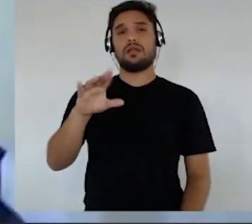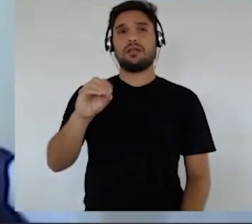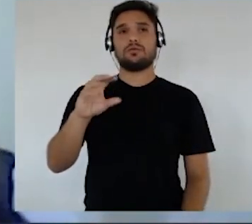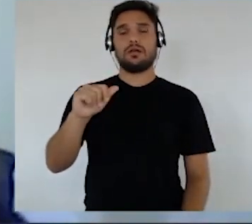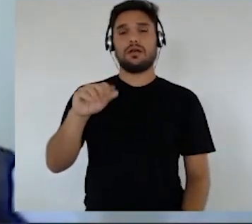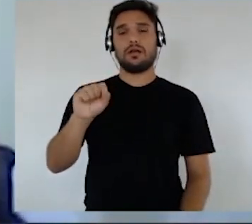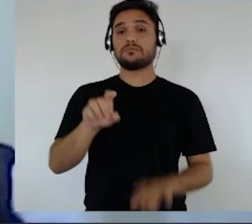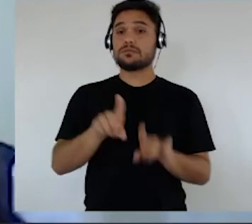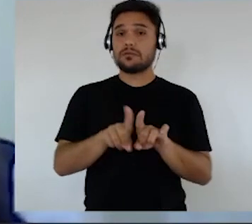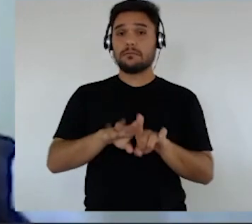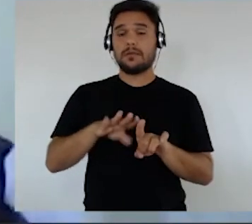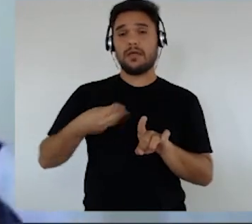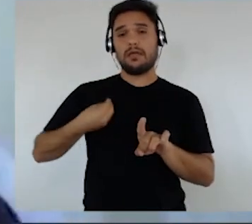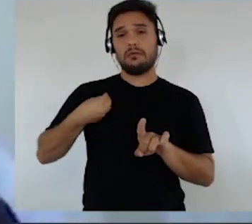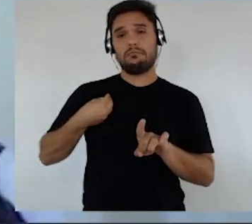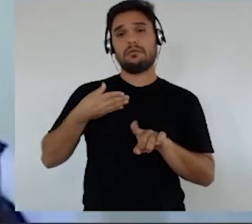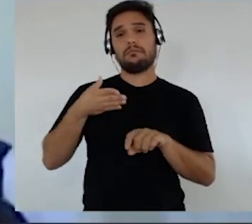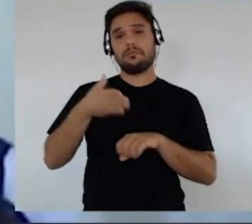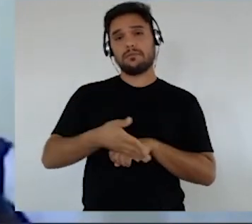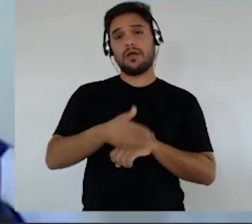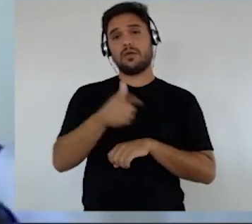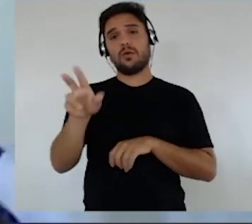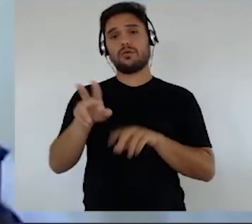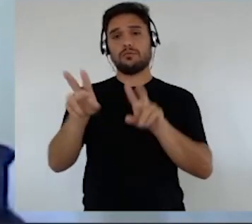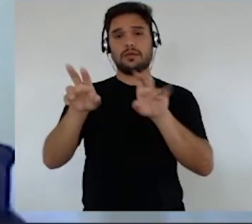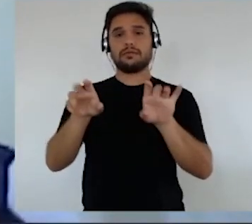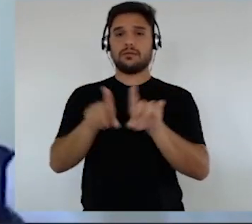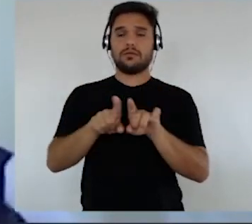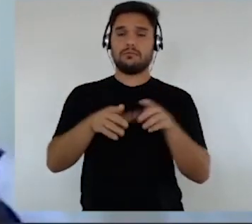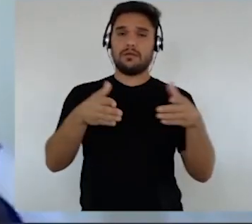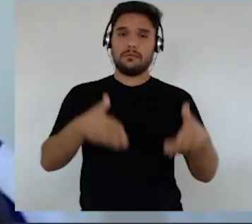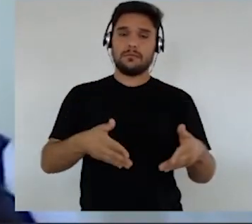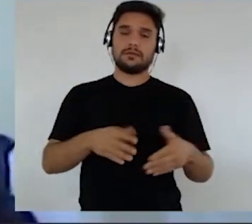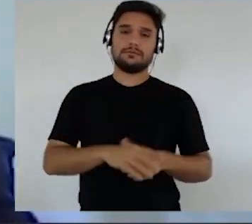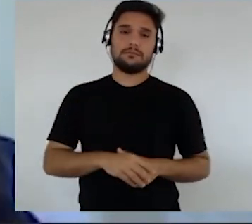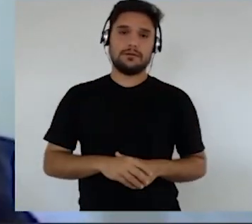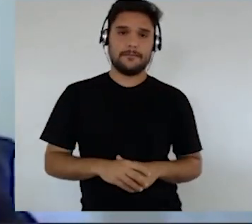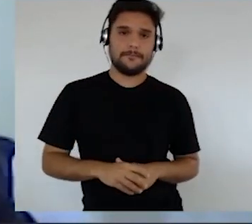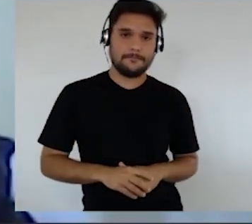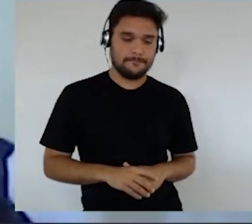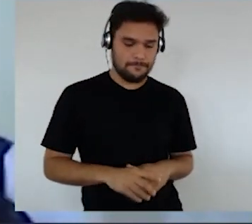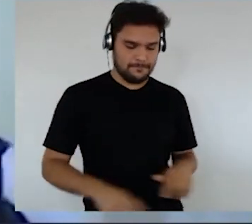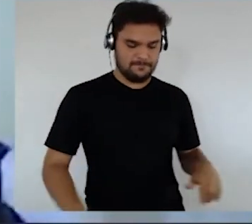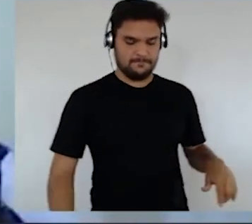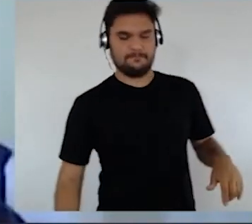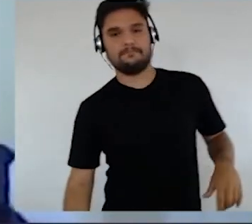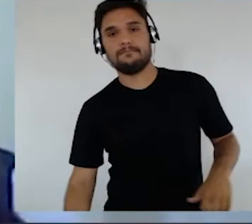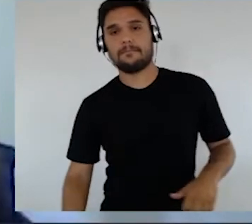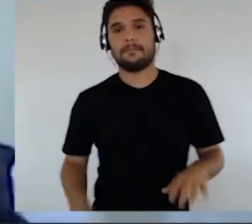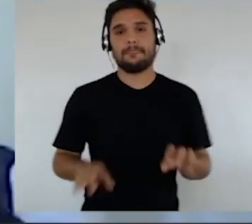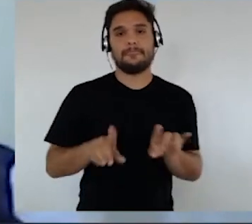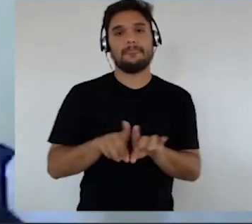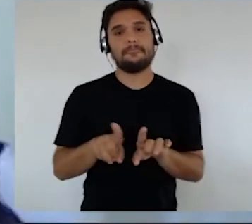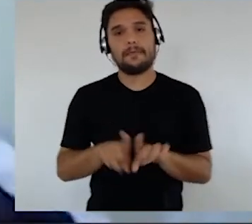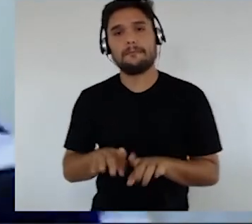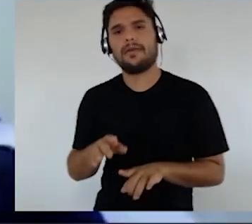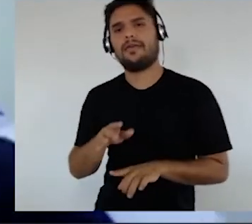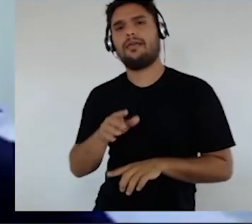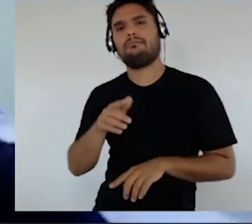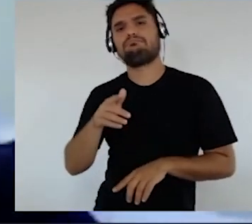Campos, que também está daqui a pouco num outro painel aí participando. Então,